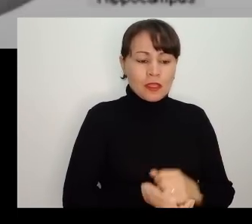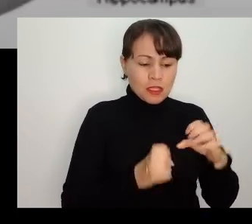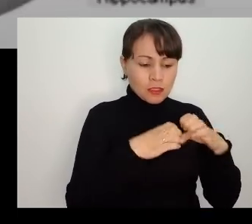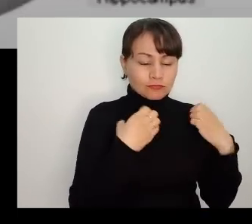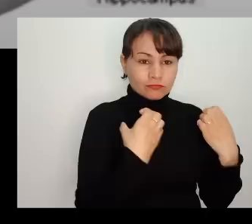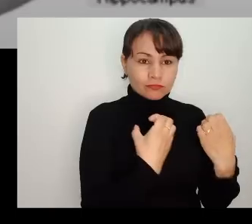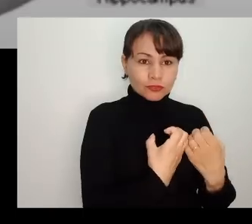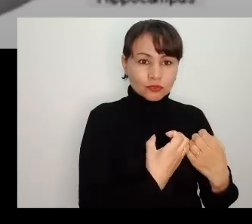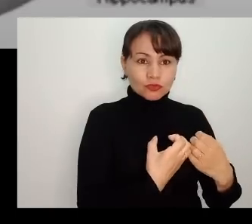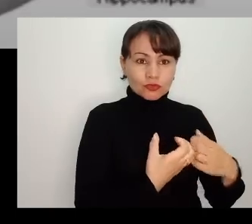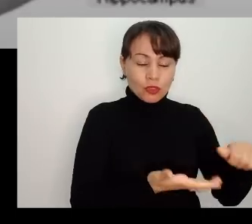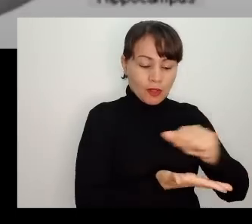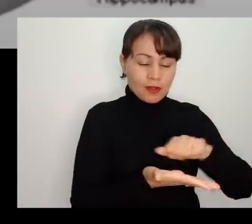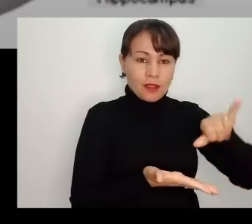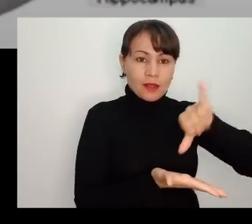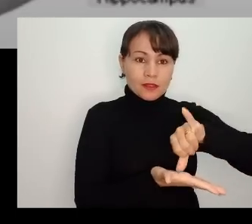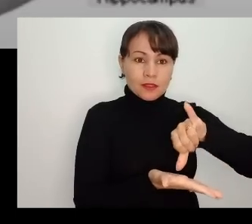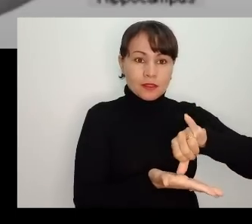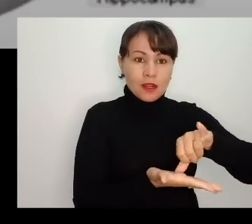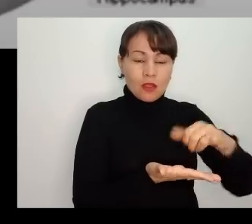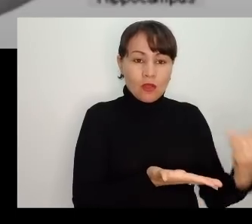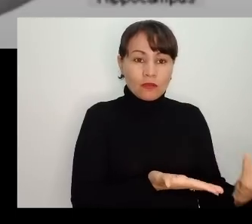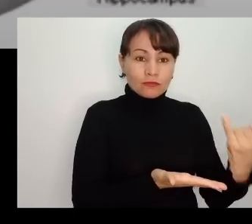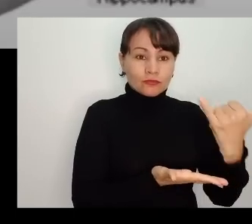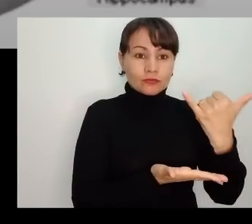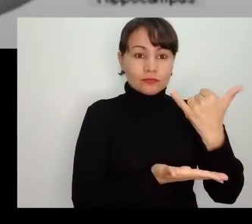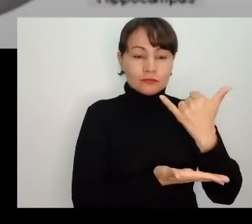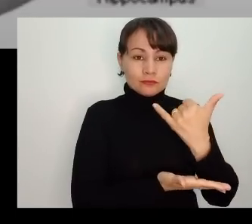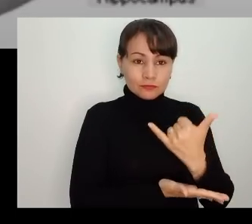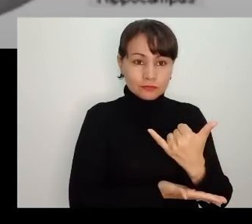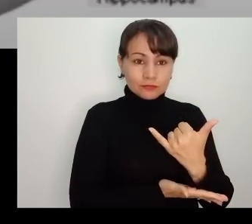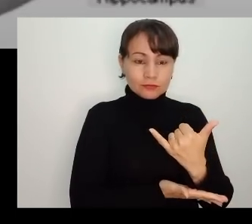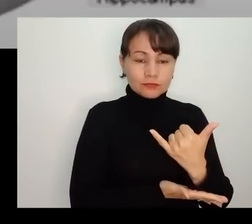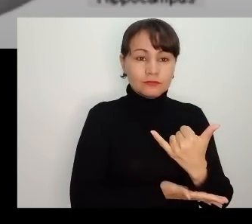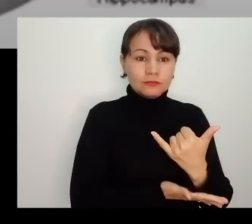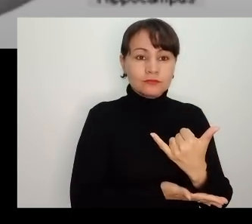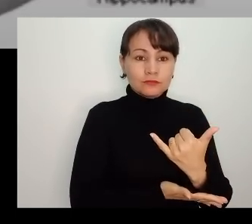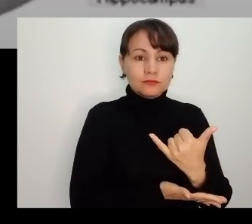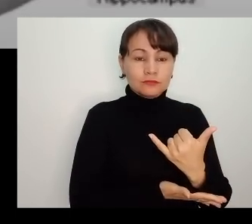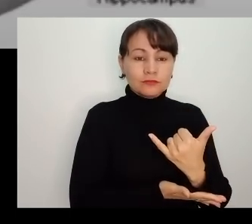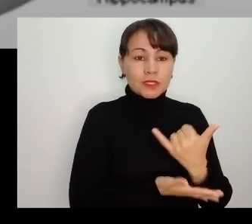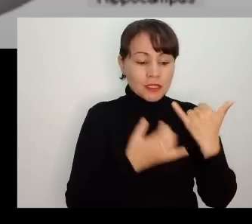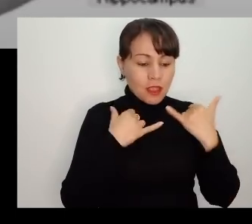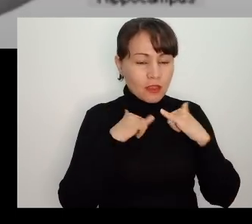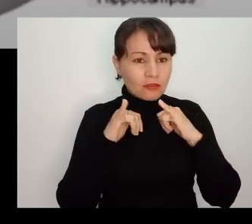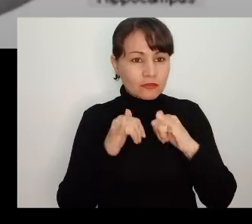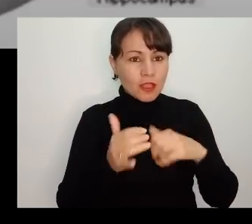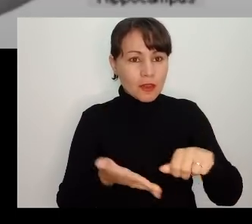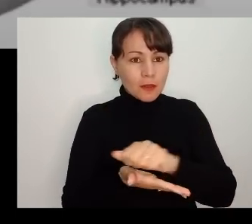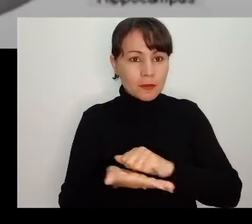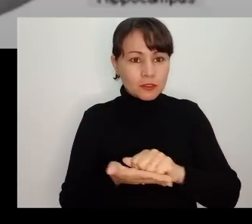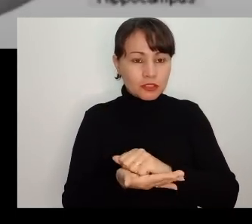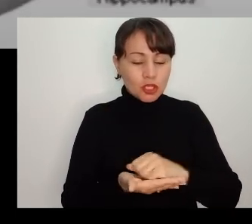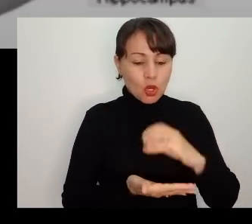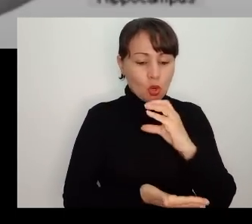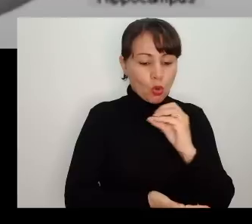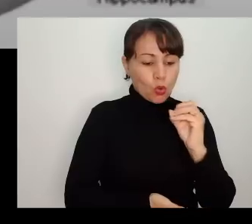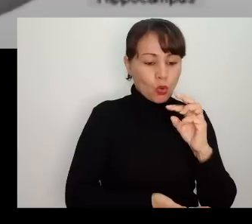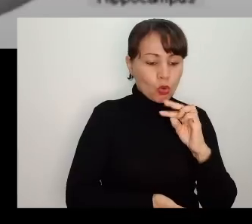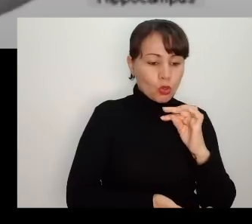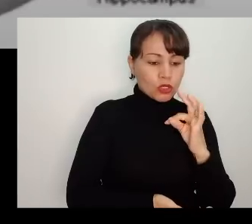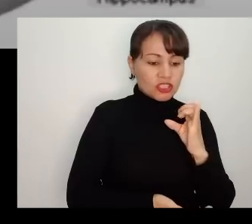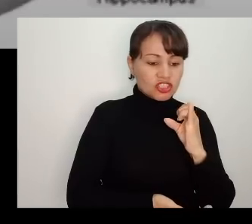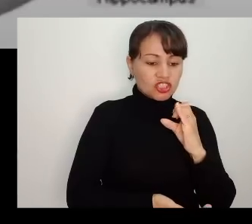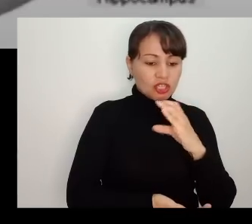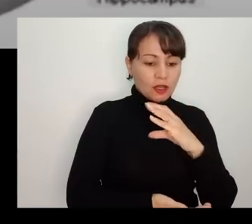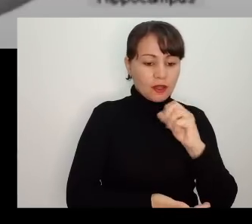desta estrutura da área septal, a informação, então, vai ser enviada para as regiões corticais, onde